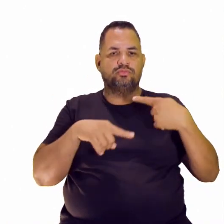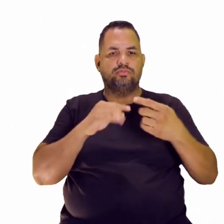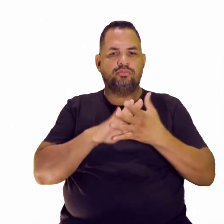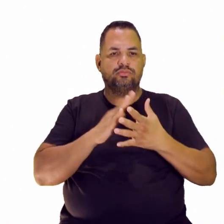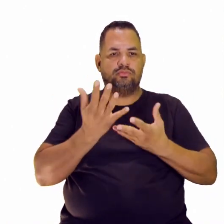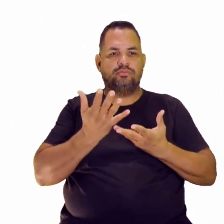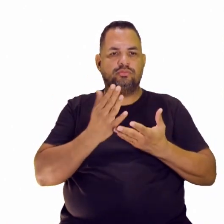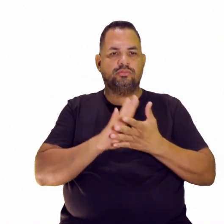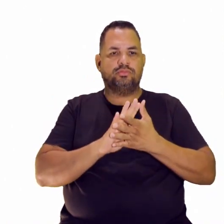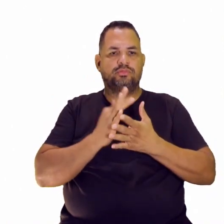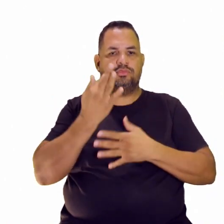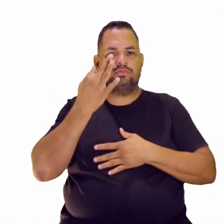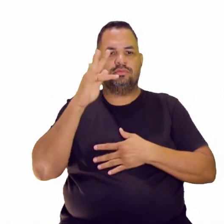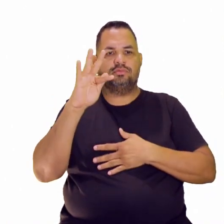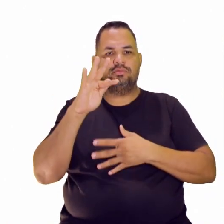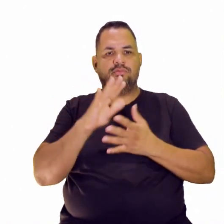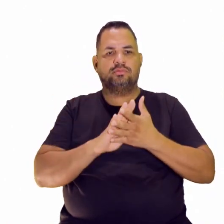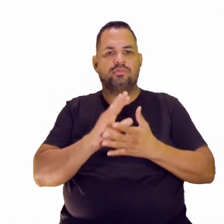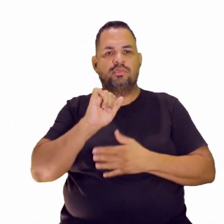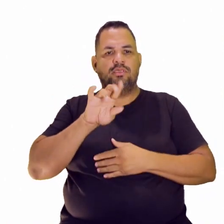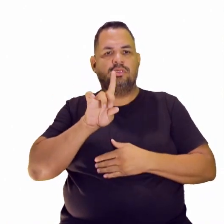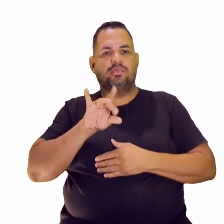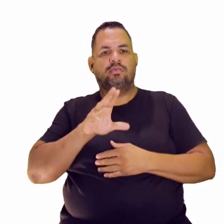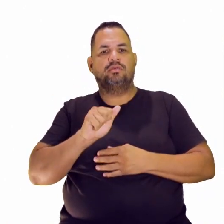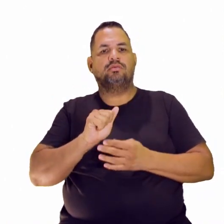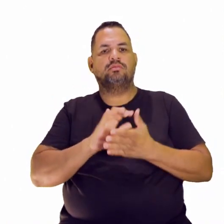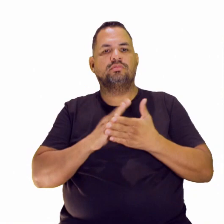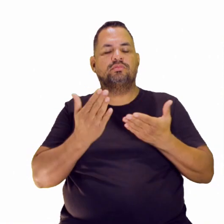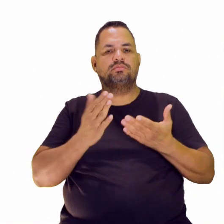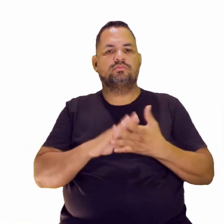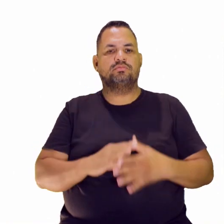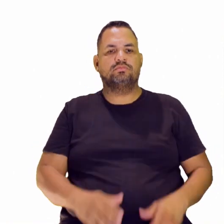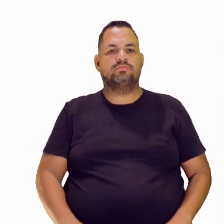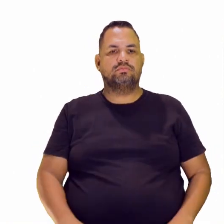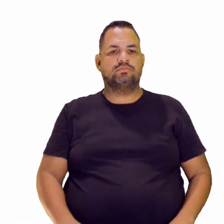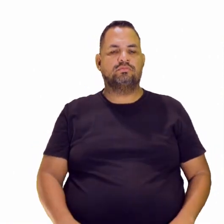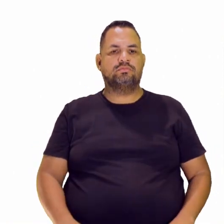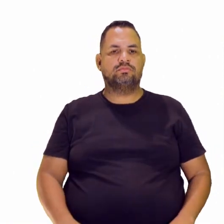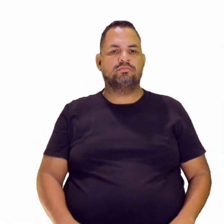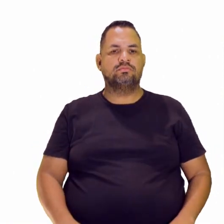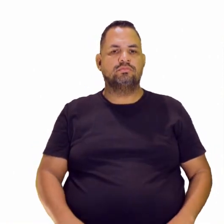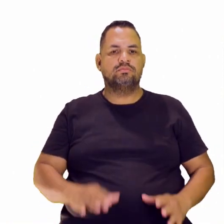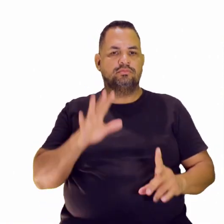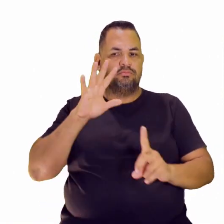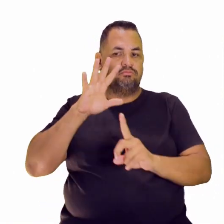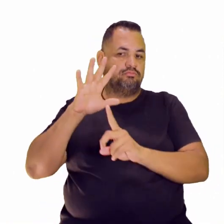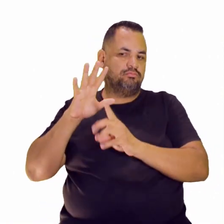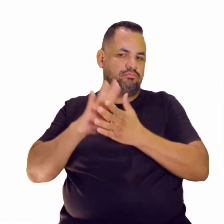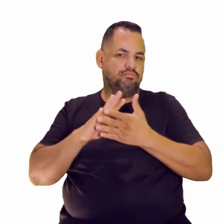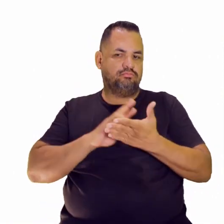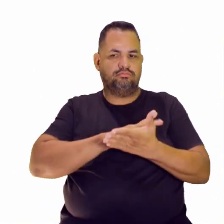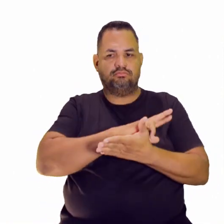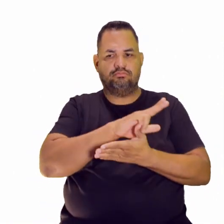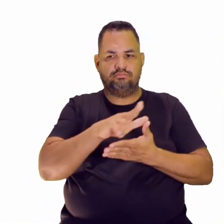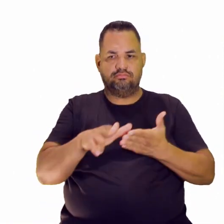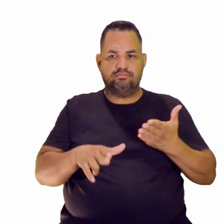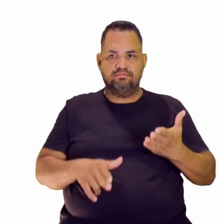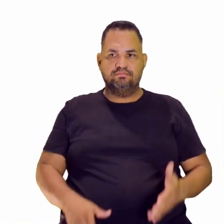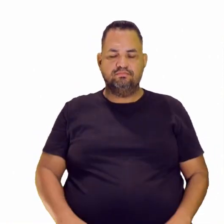da AIBA, Academia Imperial de Belas Artes, né? E as influências, né?